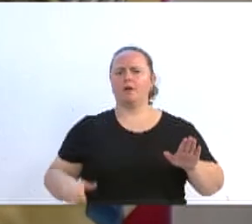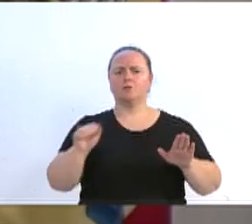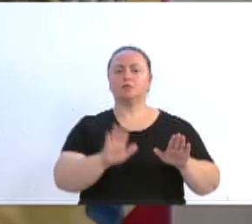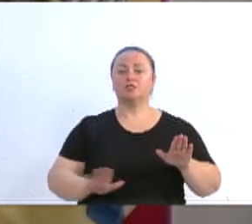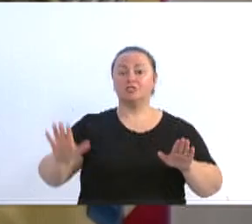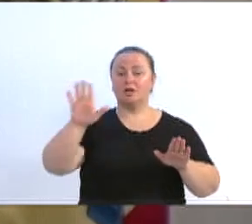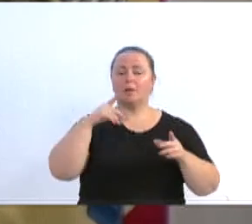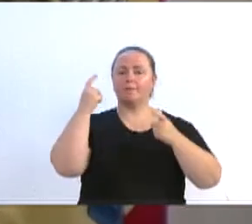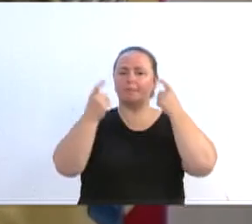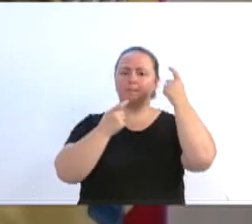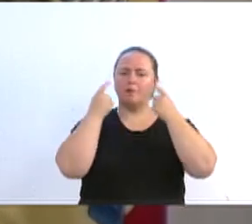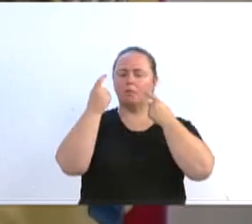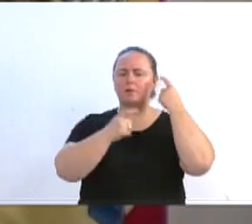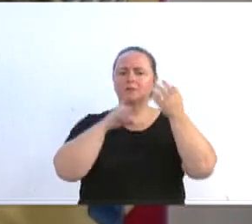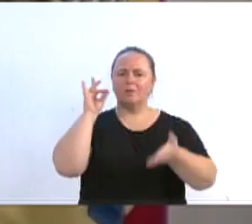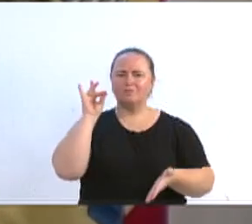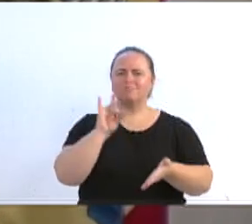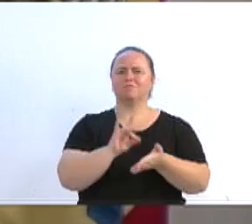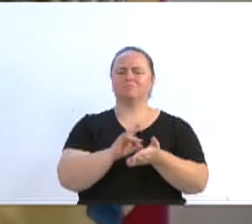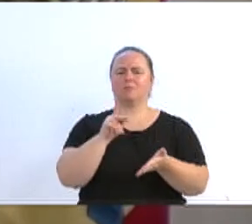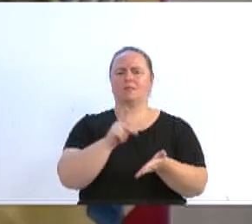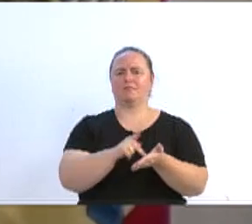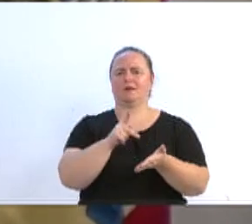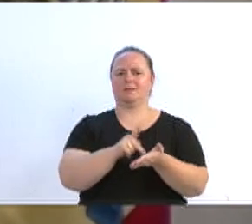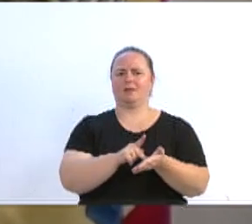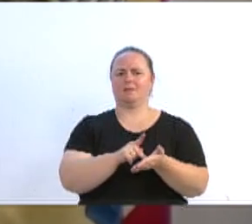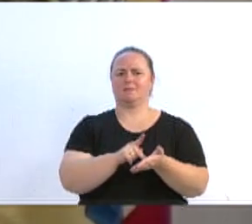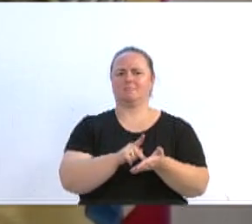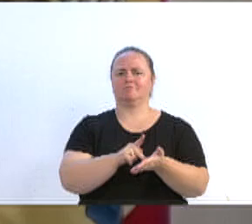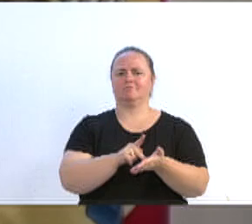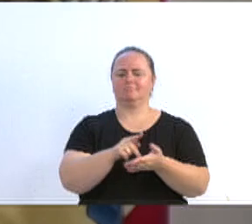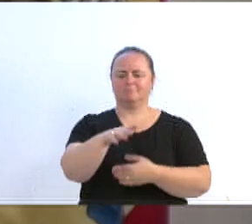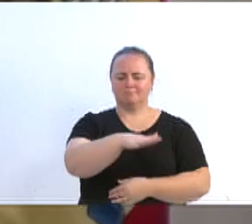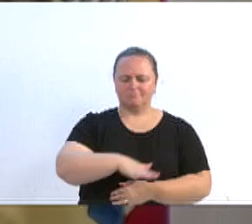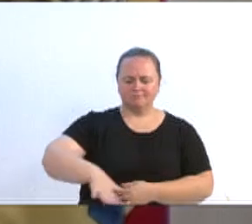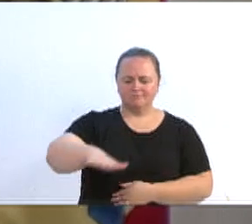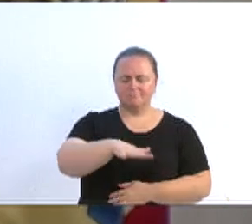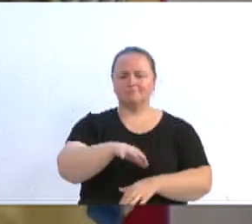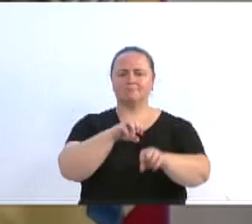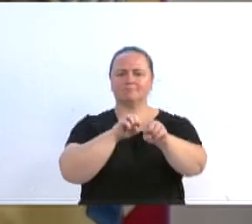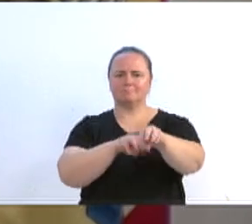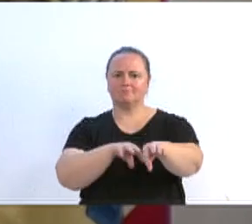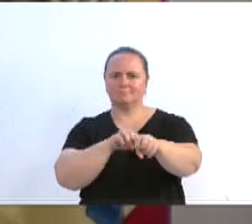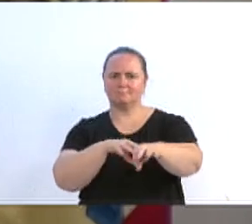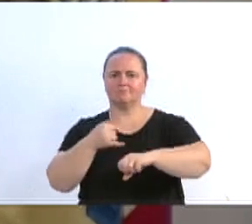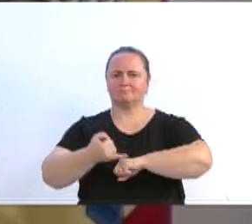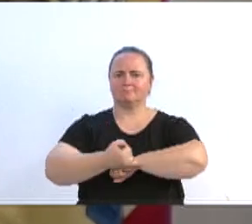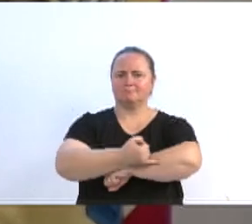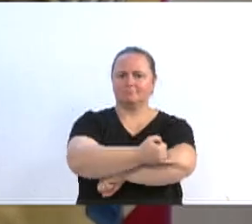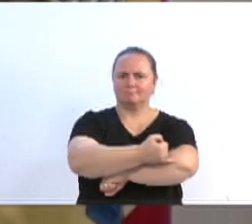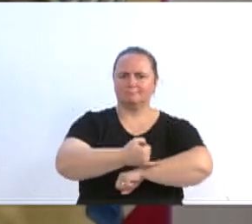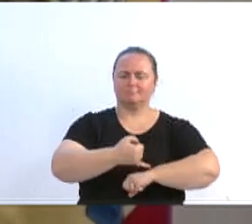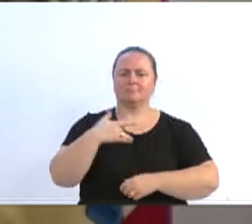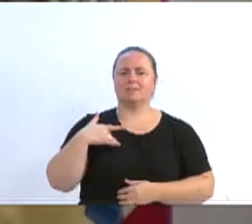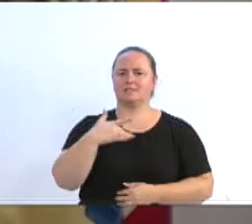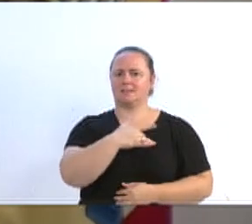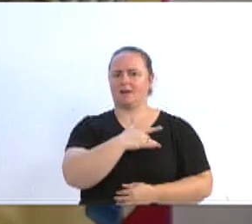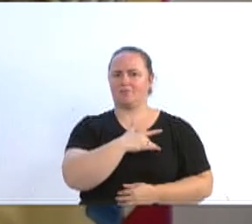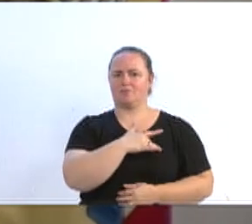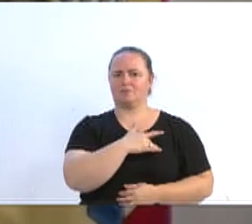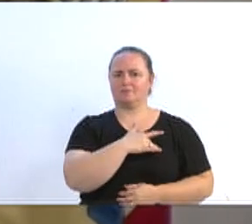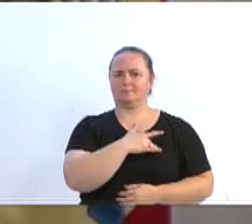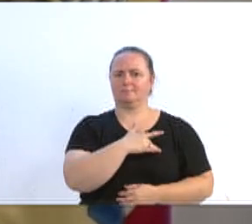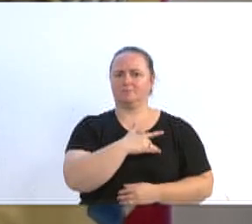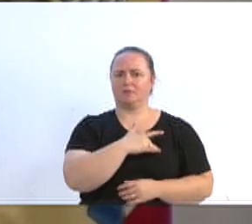se preocupar muito, mas muito com educação, com infraestrutura e com saúde, e deixar tudo